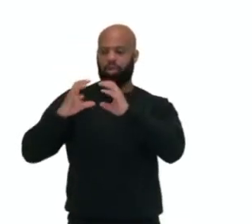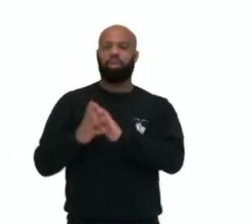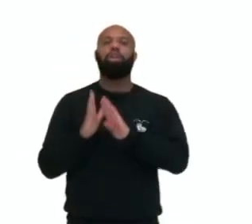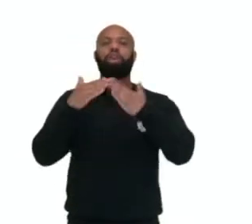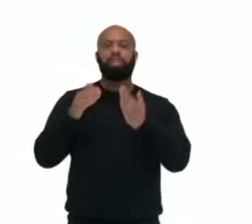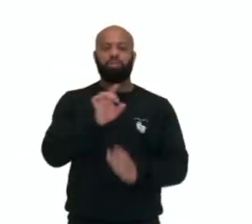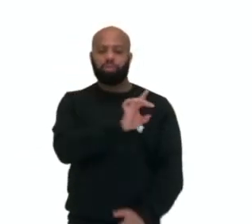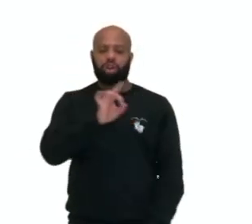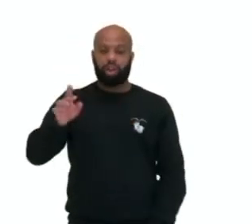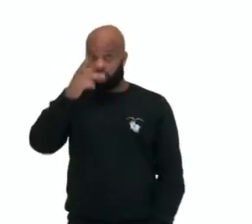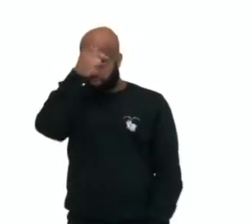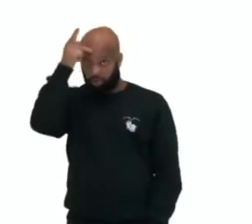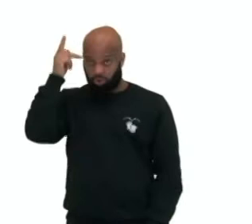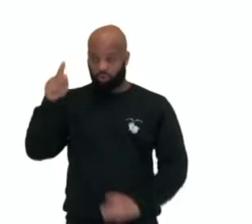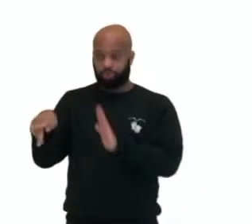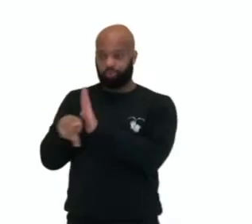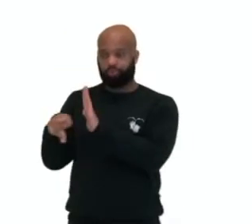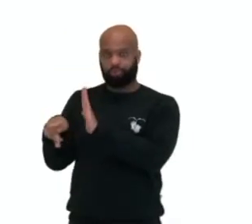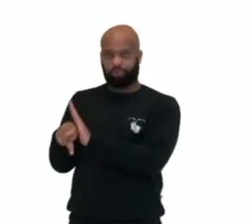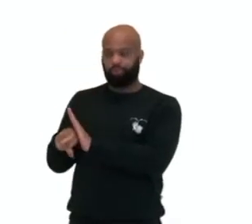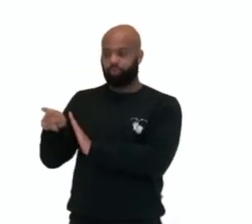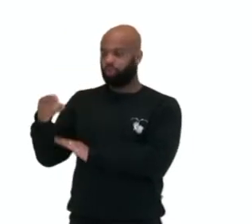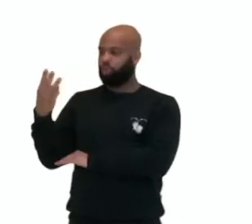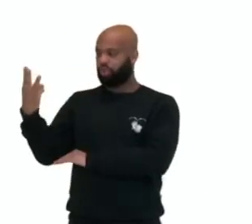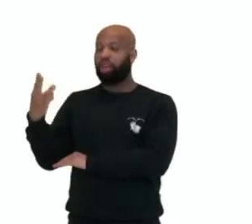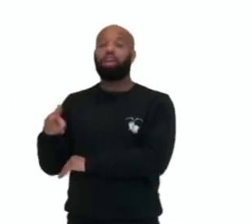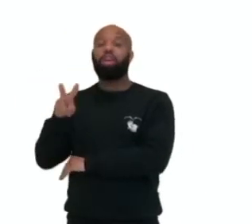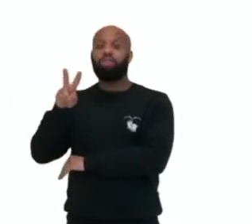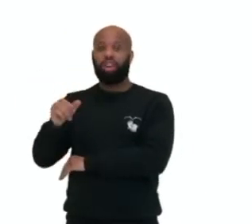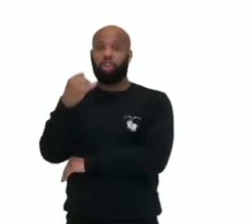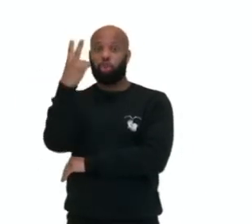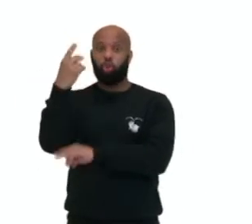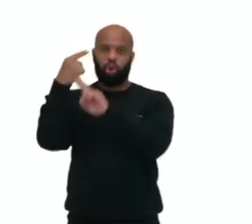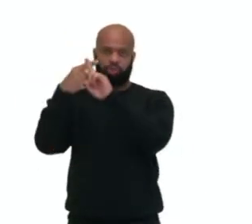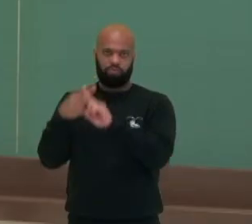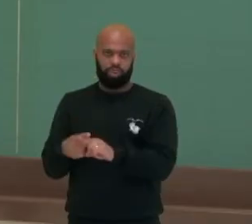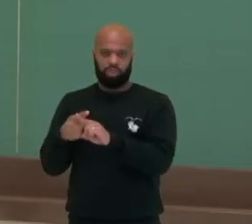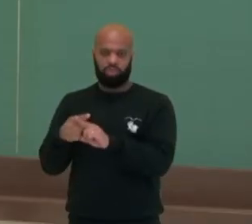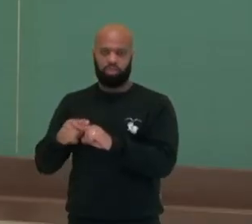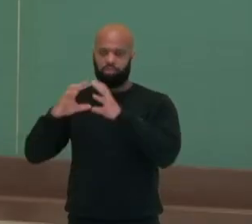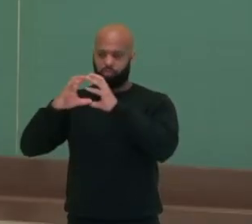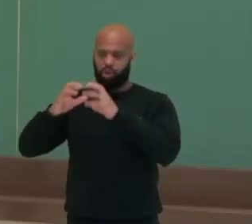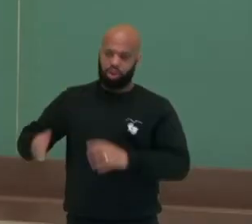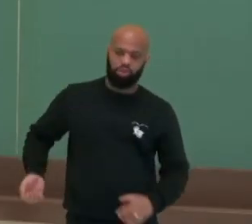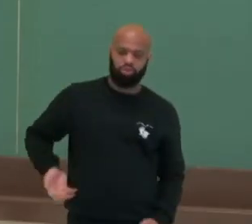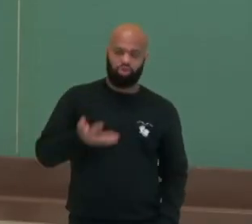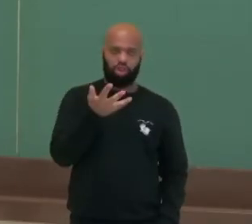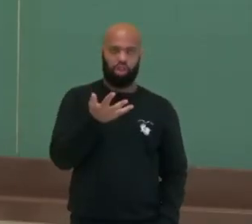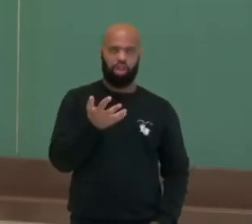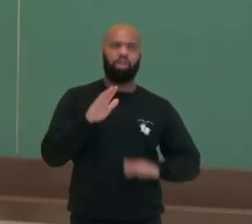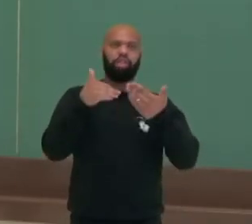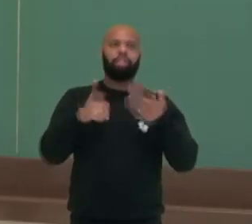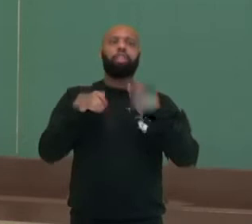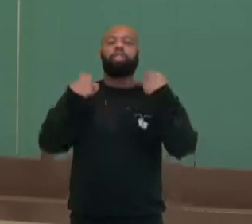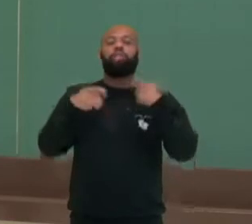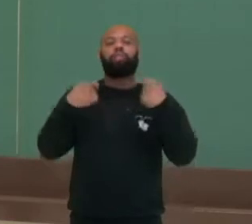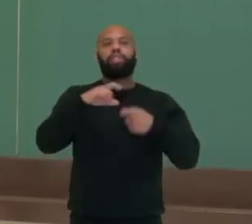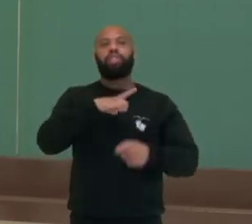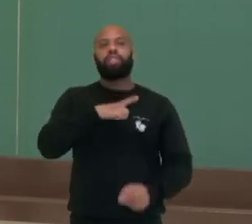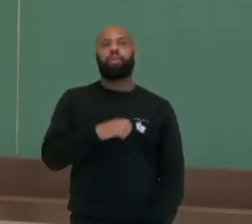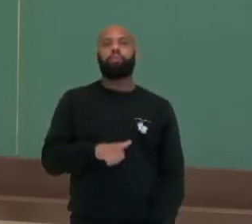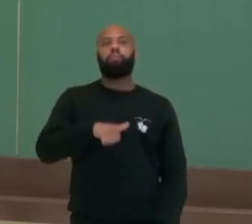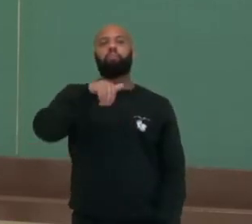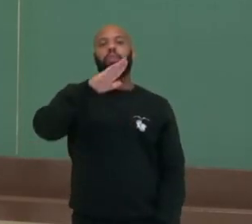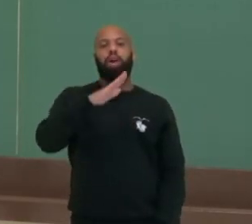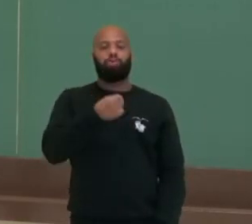Cada um do trio vai lançar 2 bolas, tá? Então, para o jogo de trio, inclusive, a gente precisa de um número maior